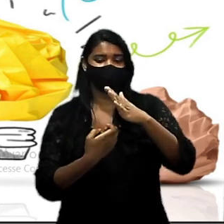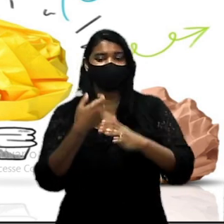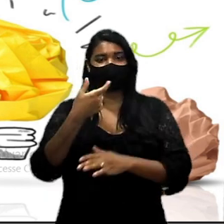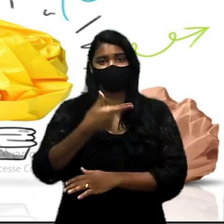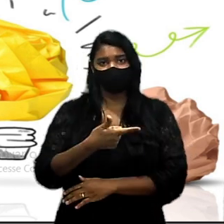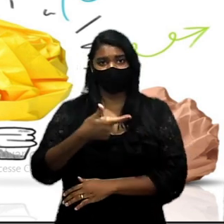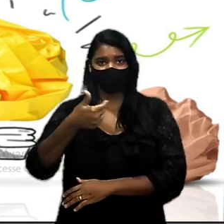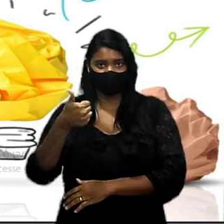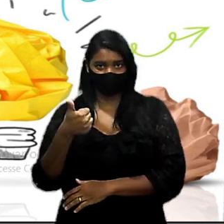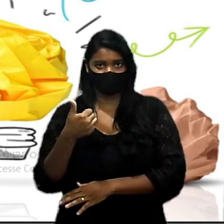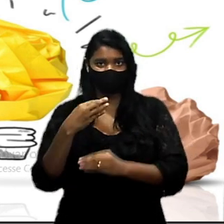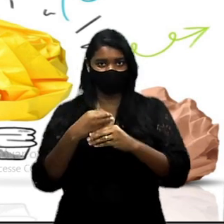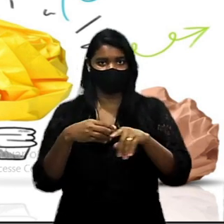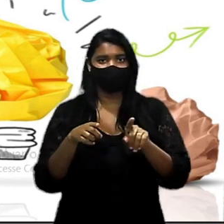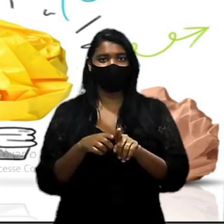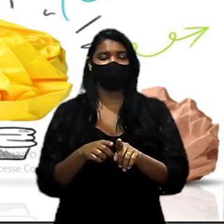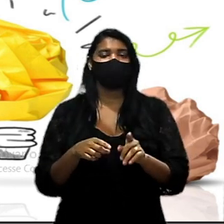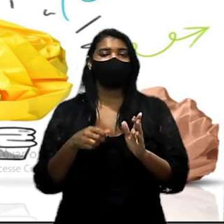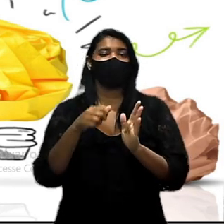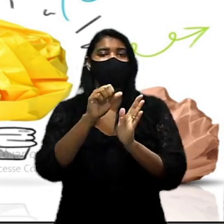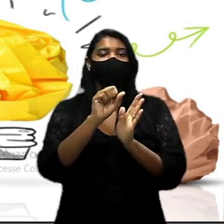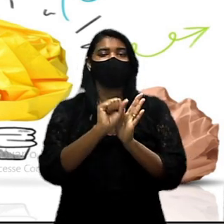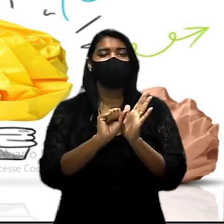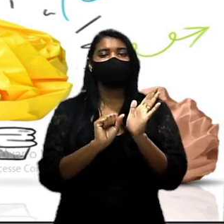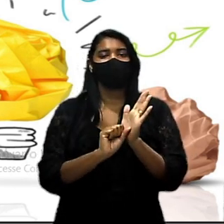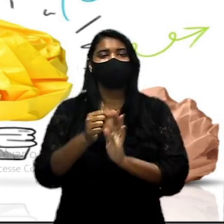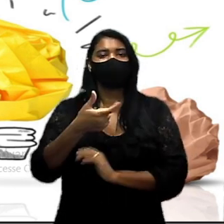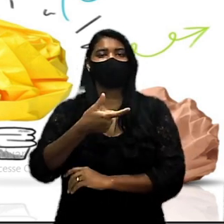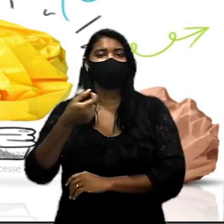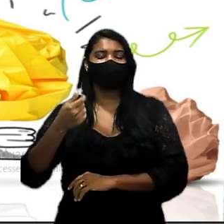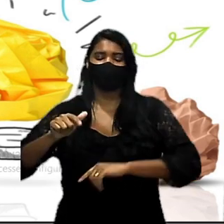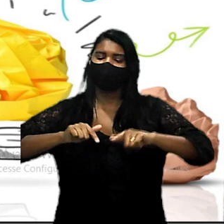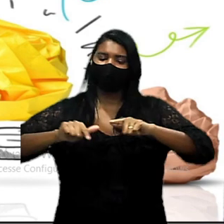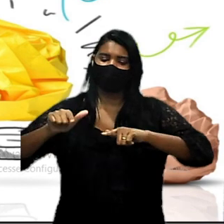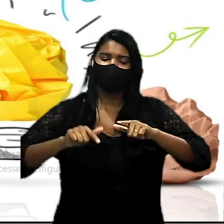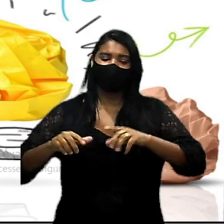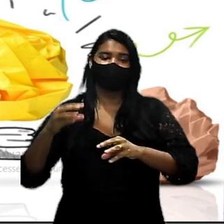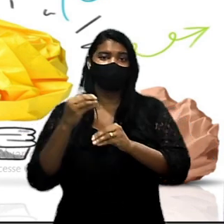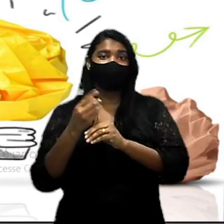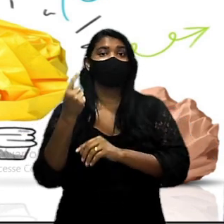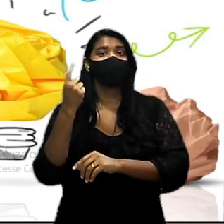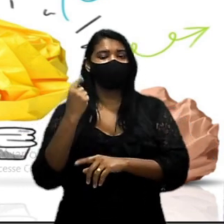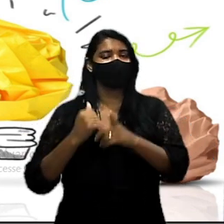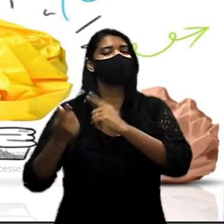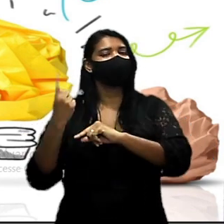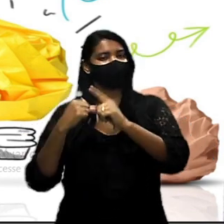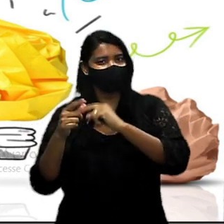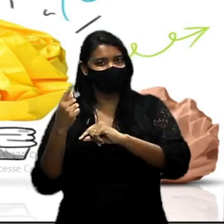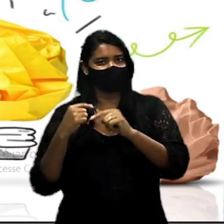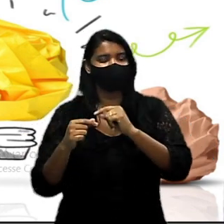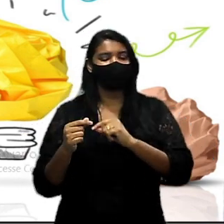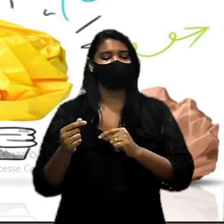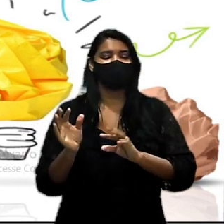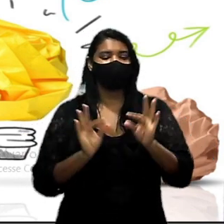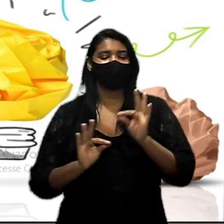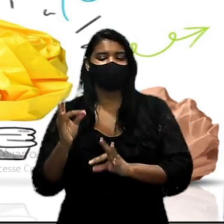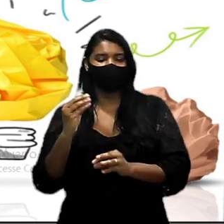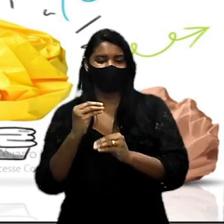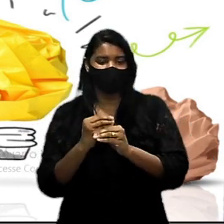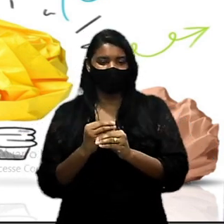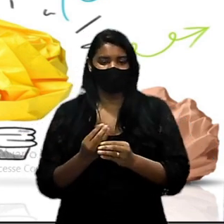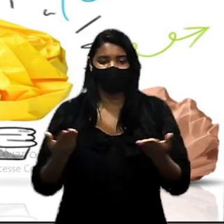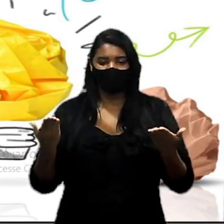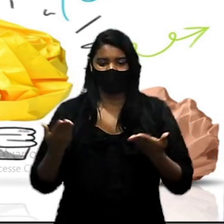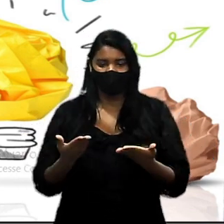XXI. A empresa do século XX, o foco dela trabalhava muito em cima do capital, né, do dinheiro, tá?